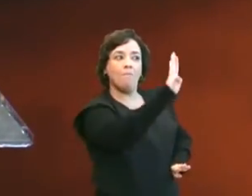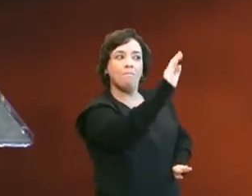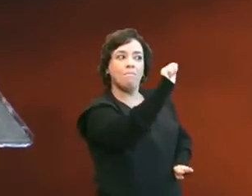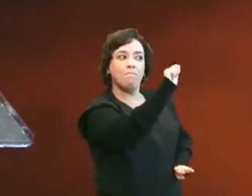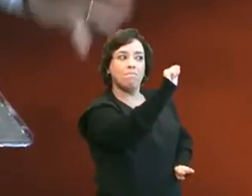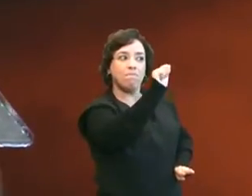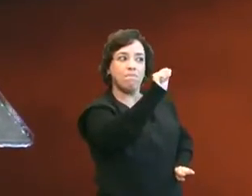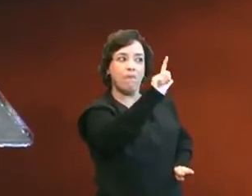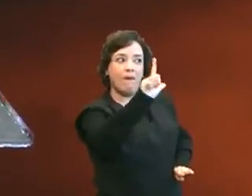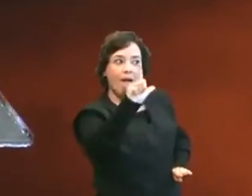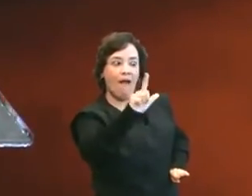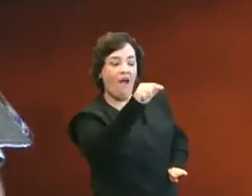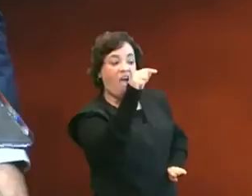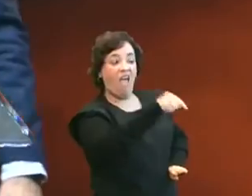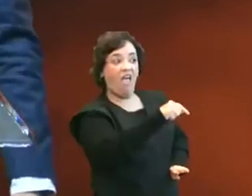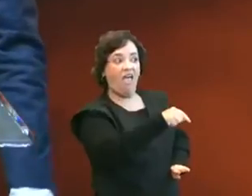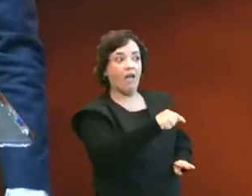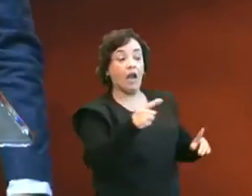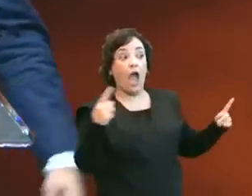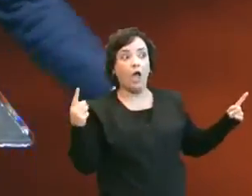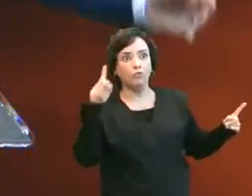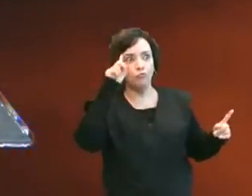Vem o dia do desafio.